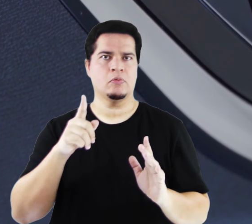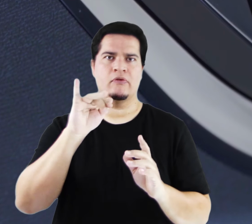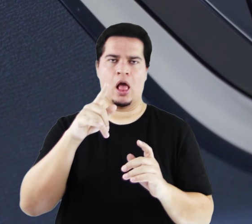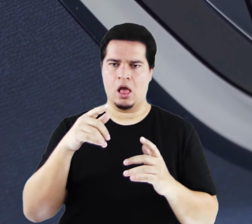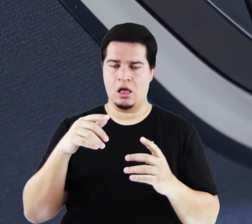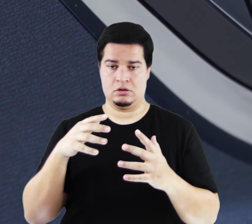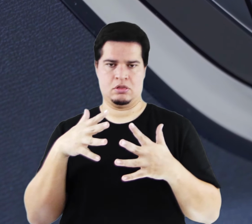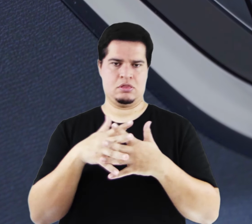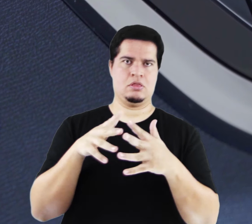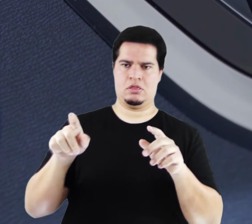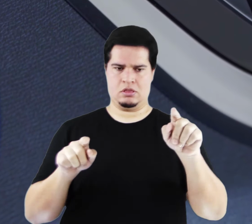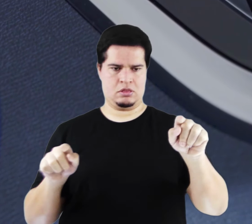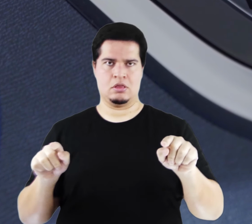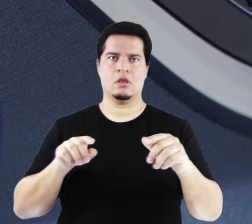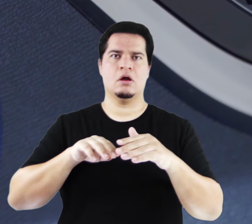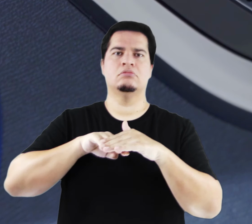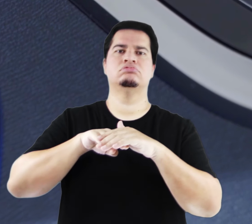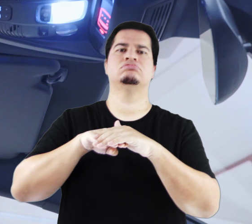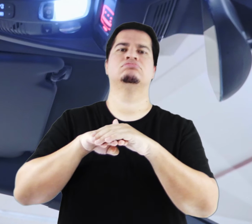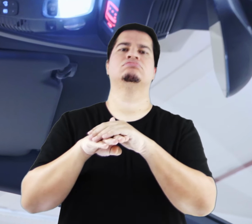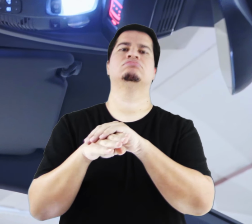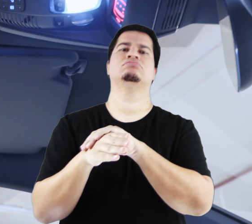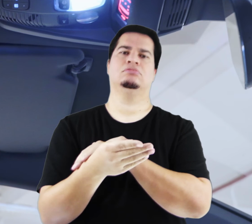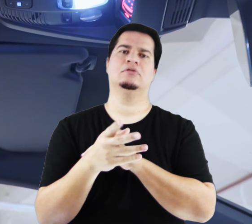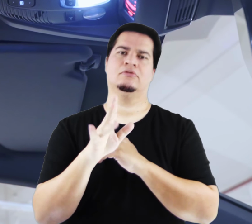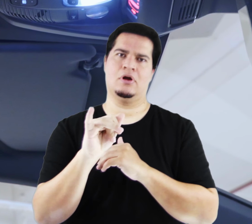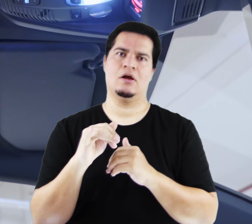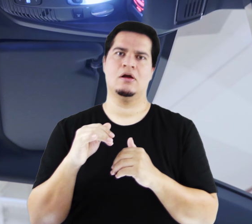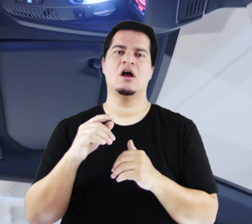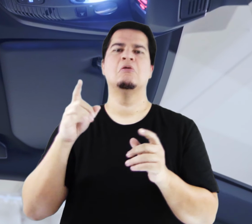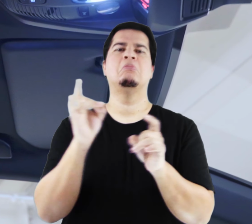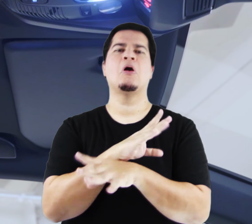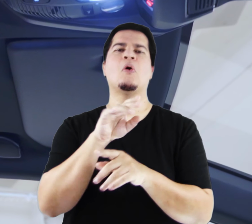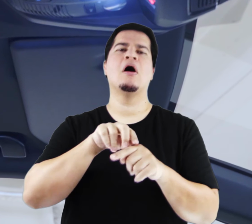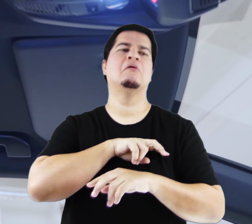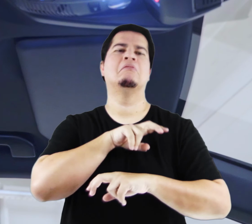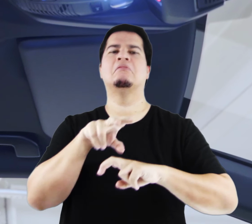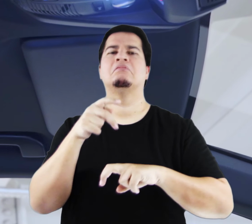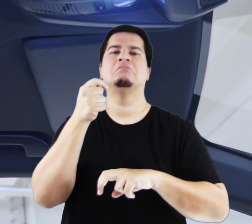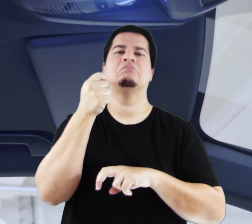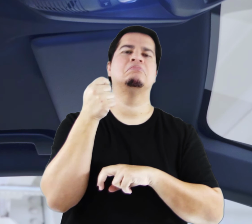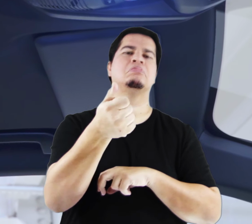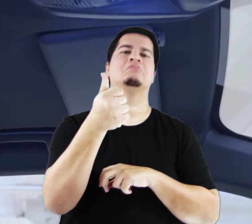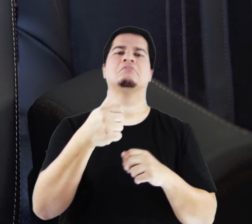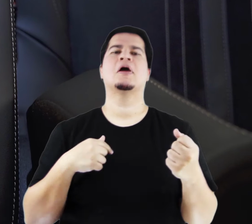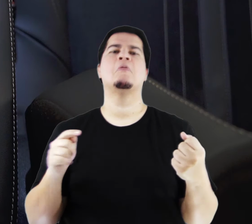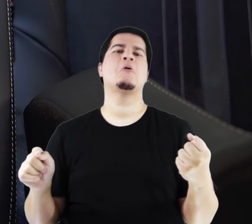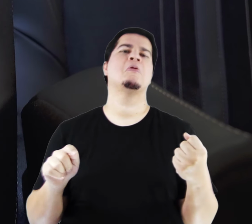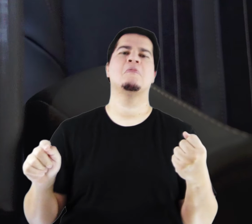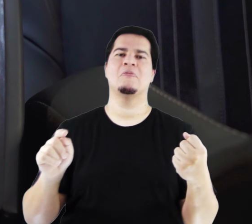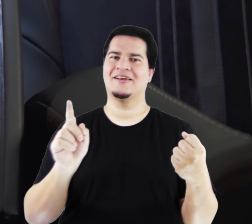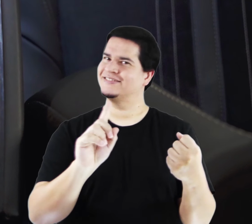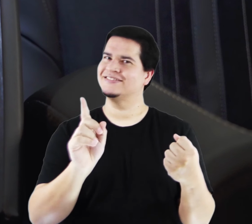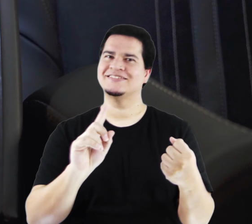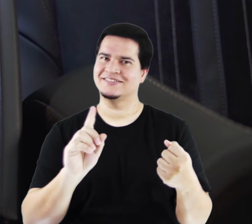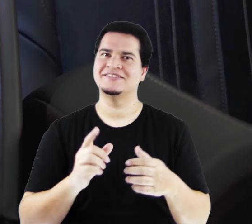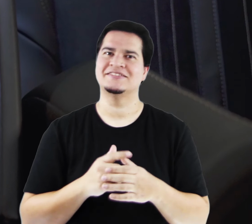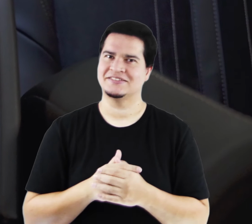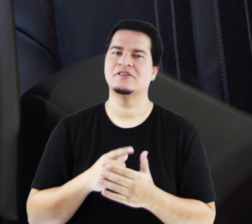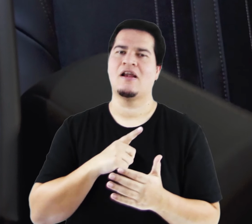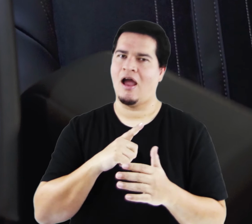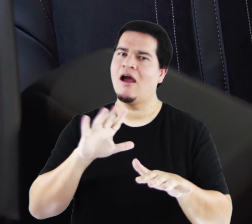confuso, tem lá a sua curva de aprendizado, então não é um veículo que você já sai assim, vamos dizer assim, dominando nessa parte de comandos. Mas mesmo com esses penaltizinhos